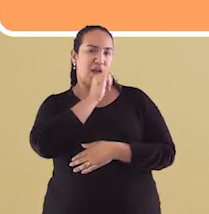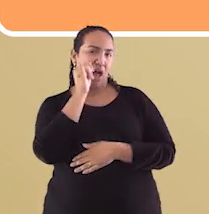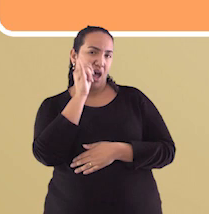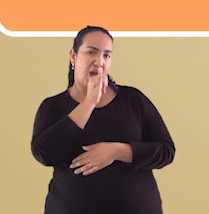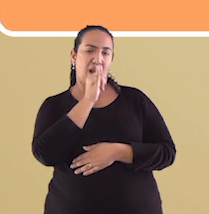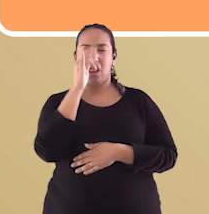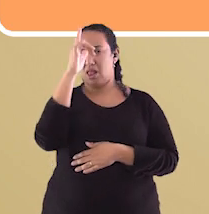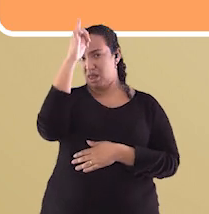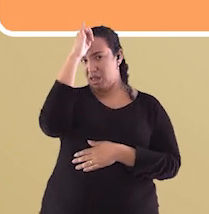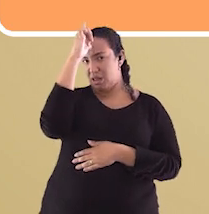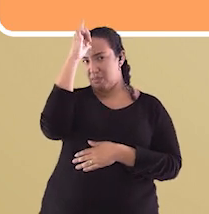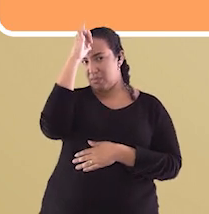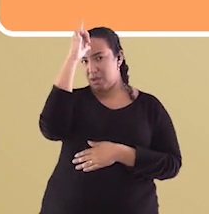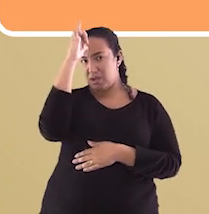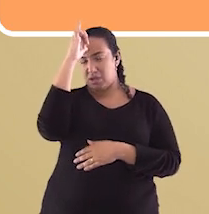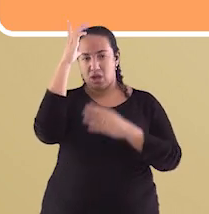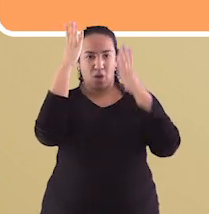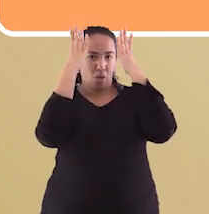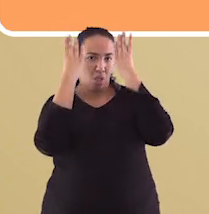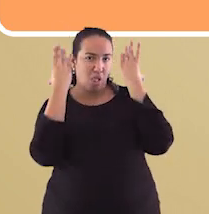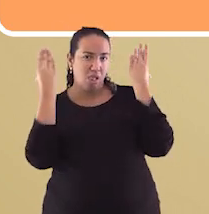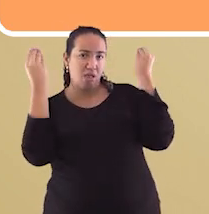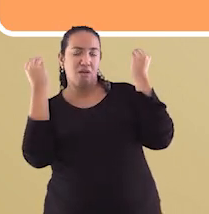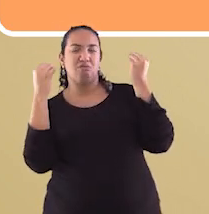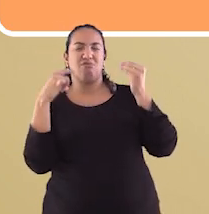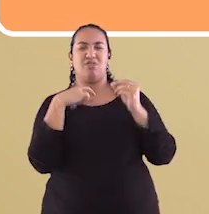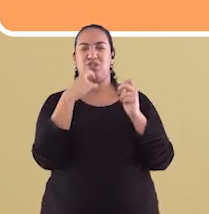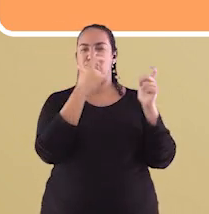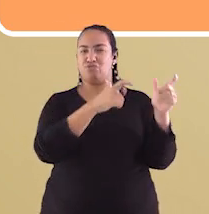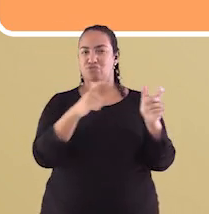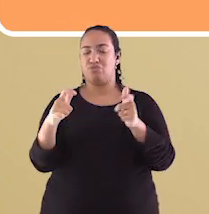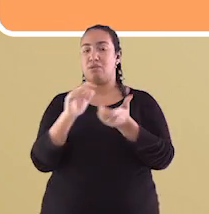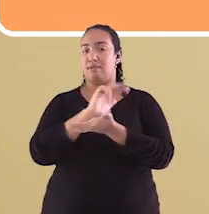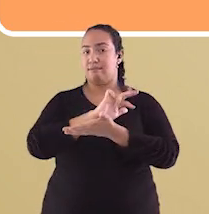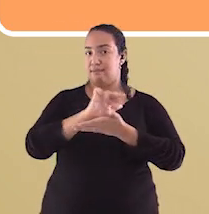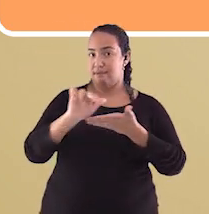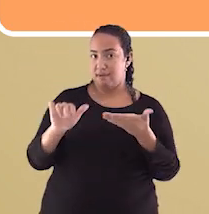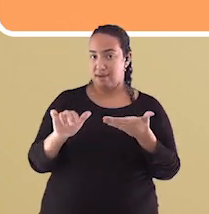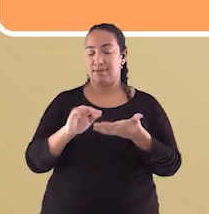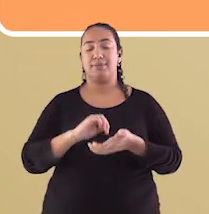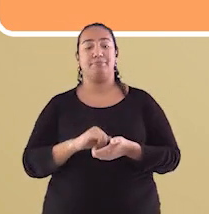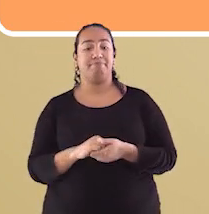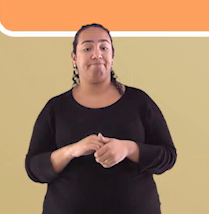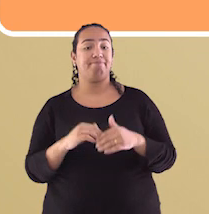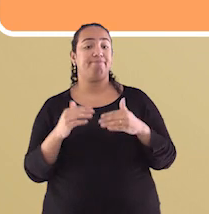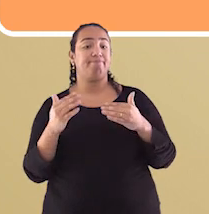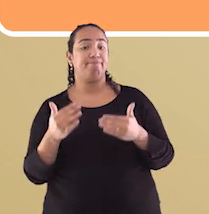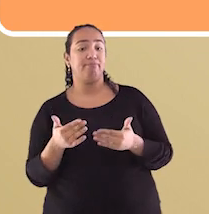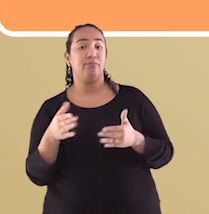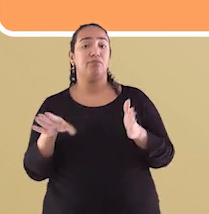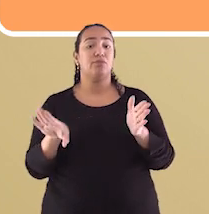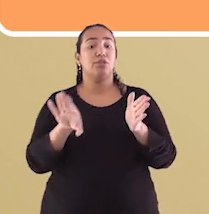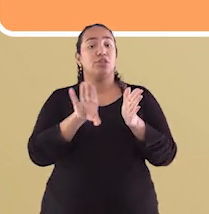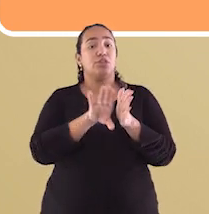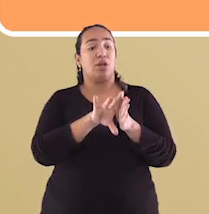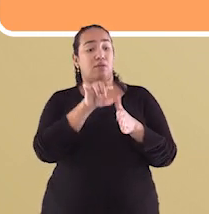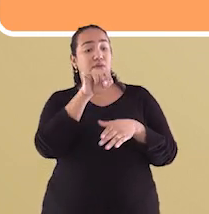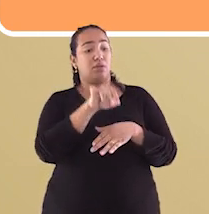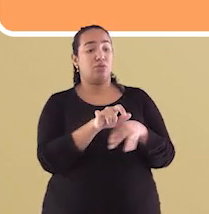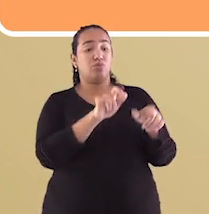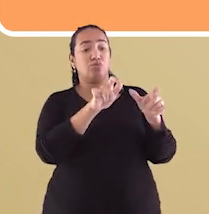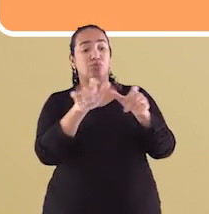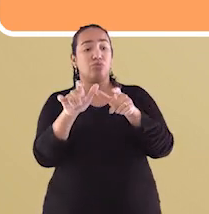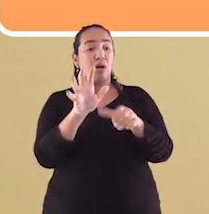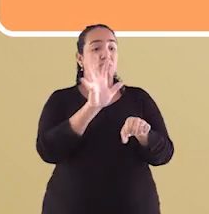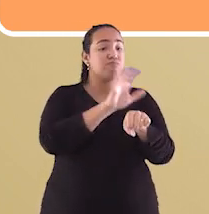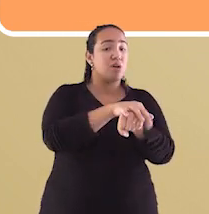Suíça, Holanda, Açores, entre outros lugares. Ao se localizarem nos lugares que seriam